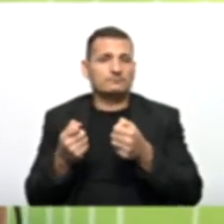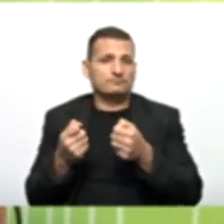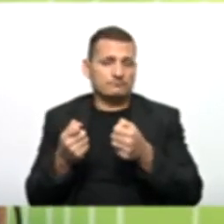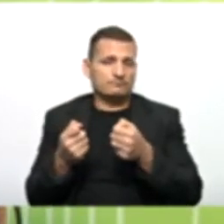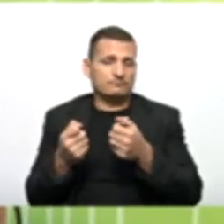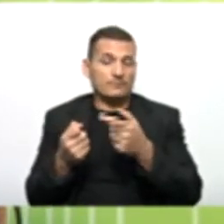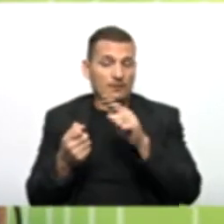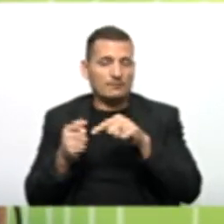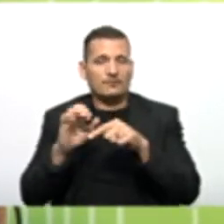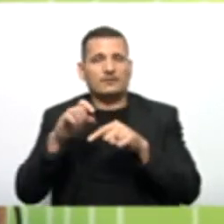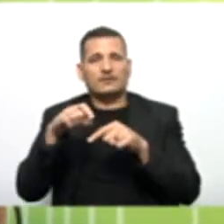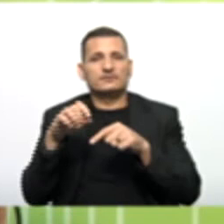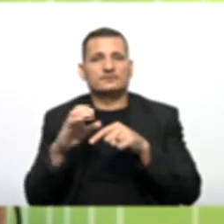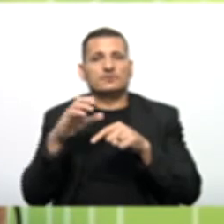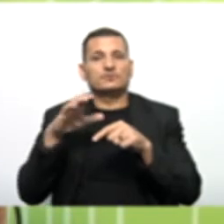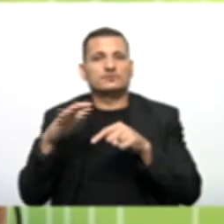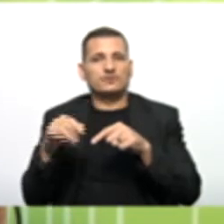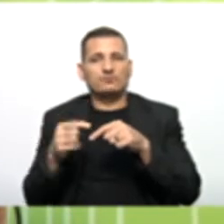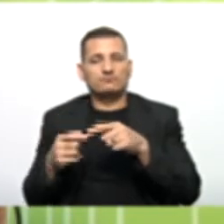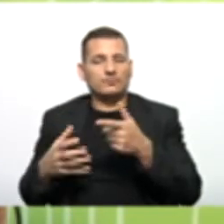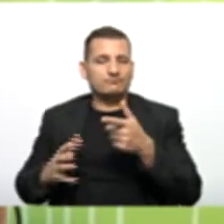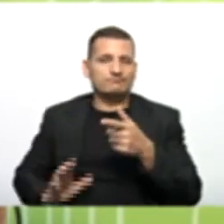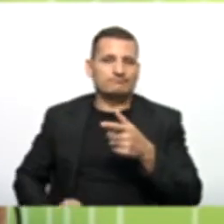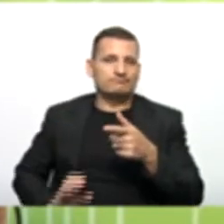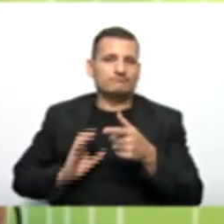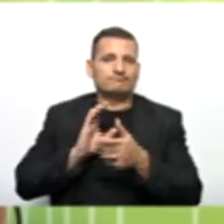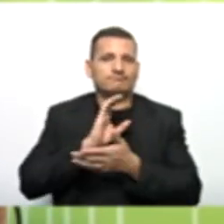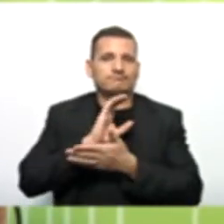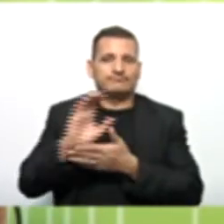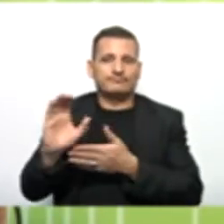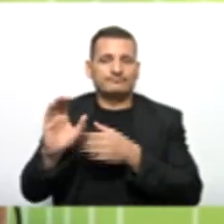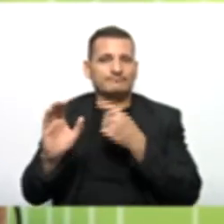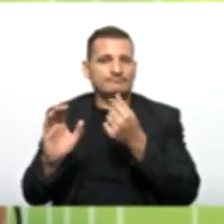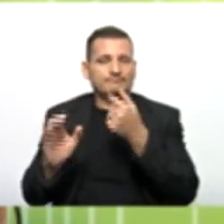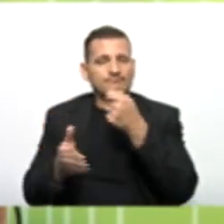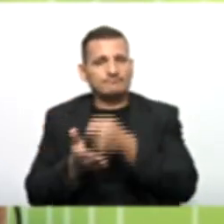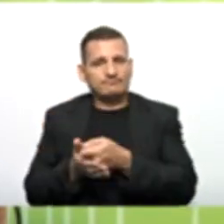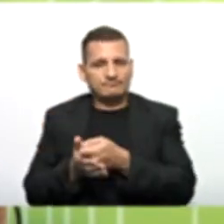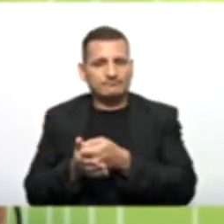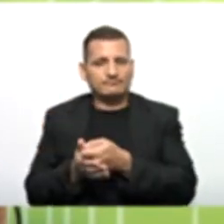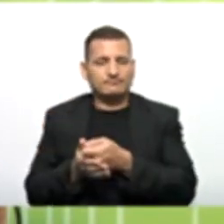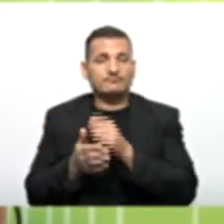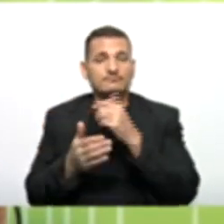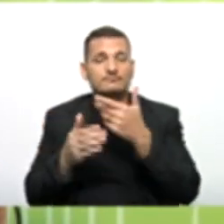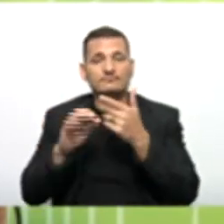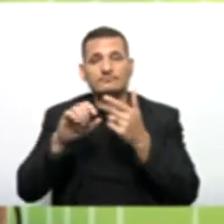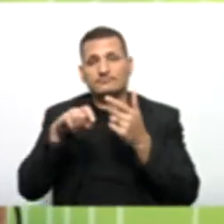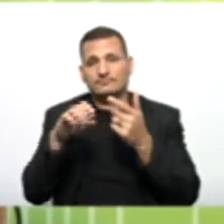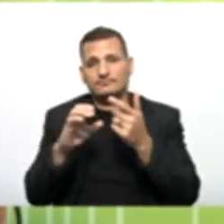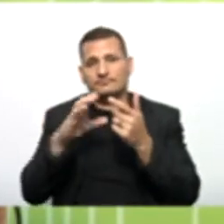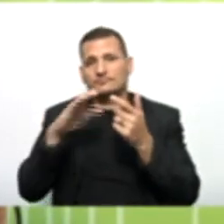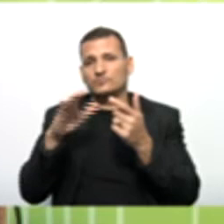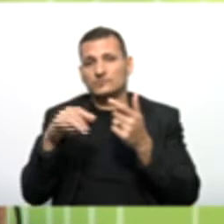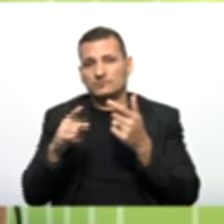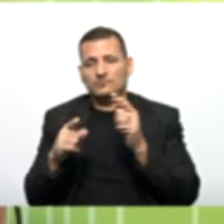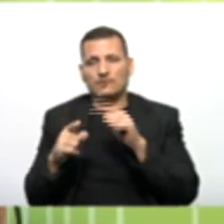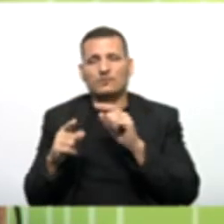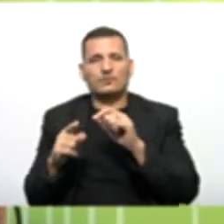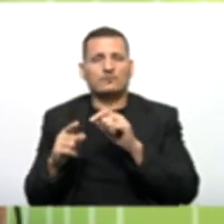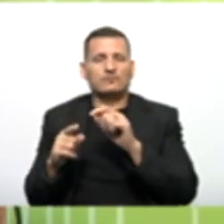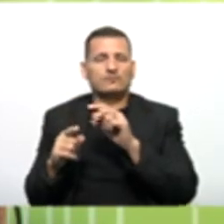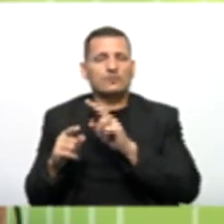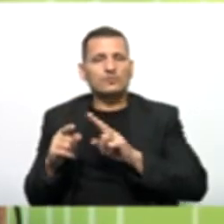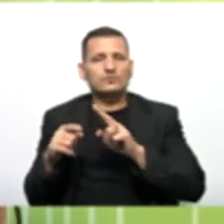execução e isso aí eu vou precisar desembolsar um valor grande. Então, o momento da execução é onde a gente vai estar aplicando aí a maior parte